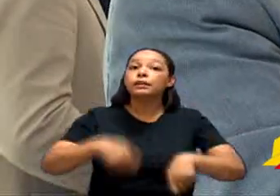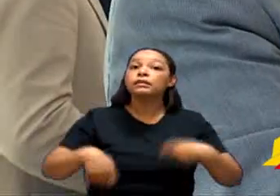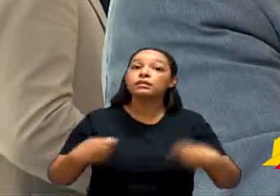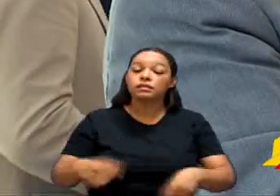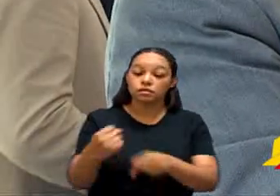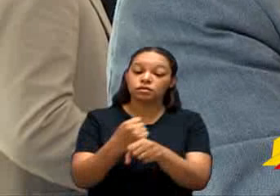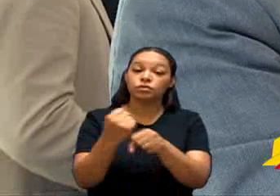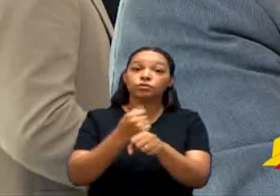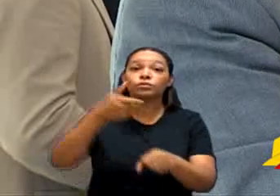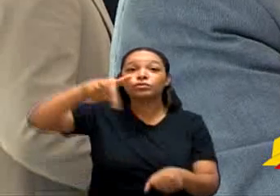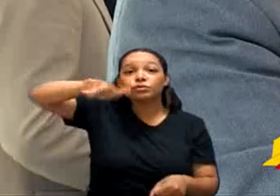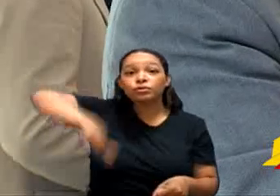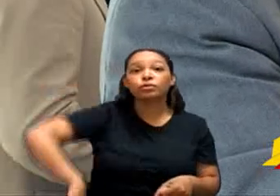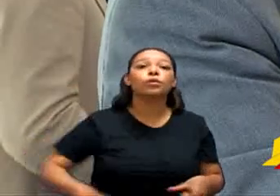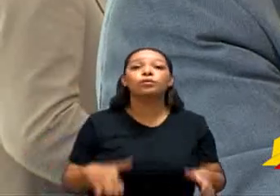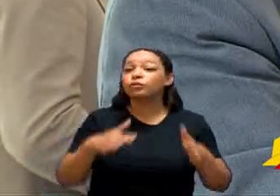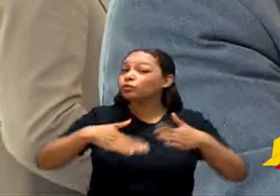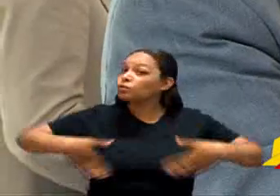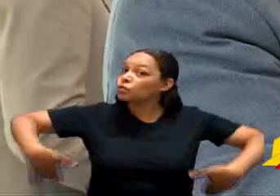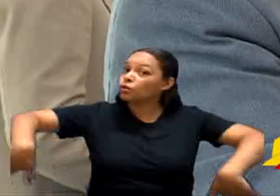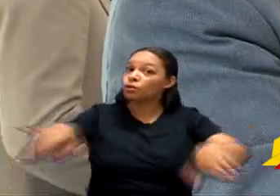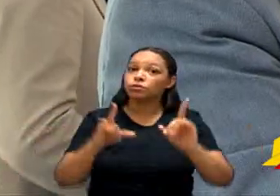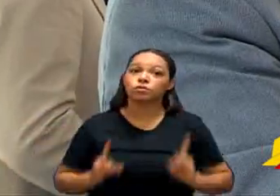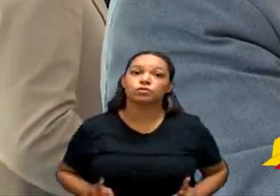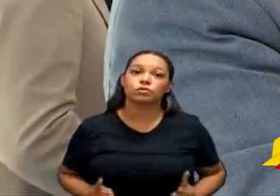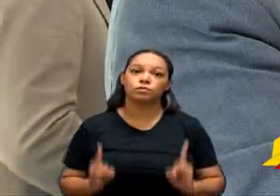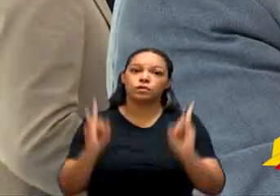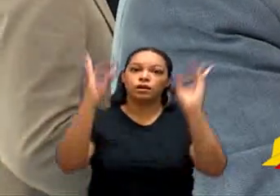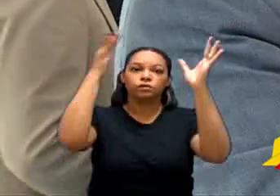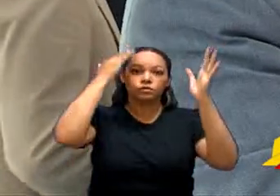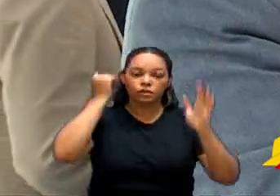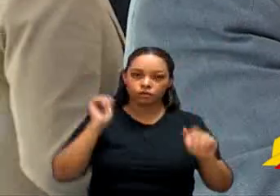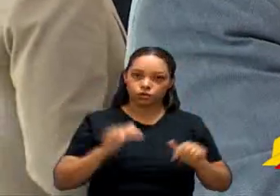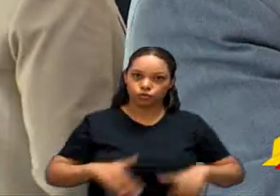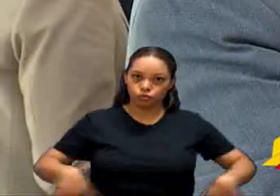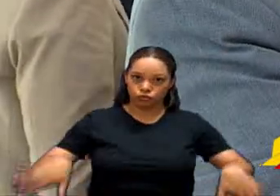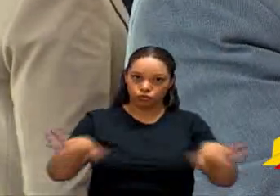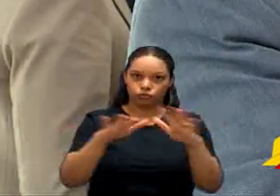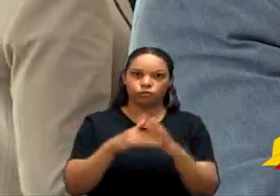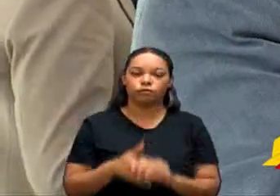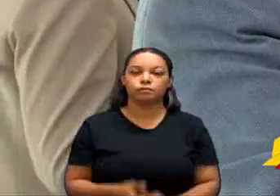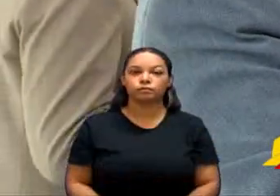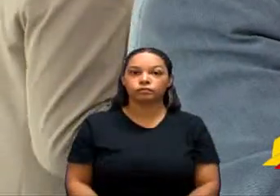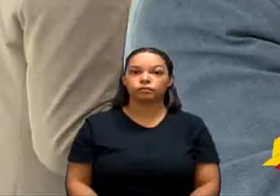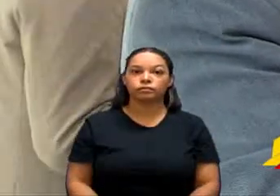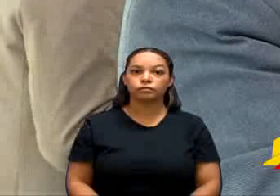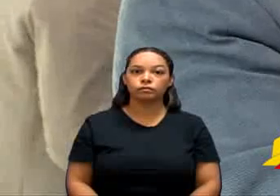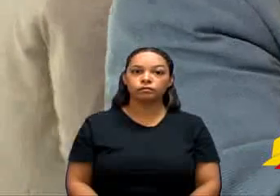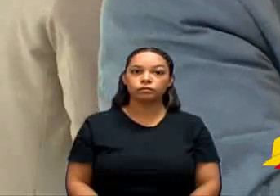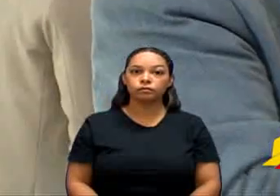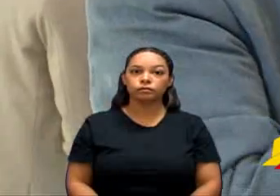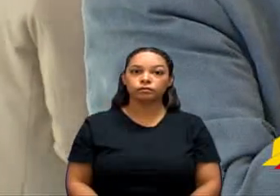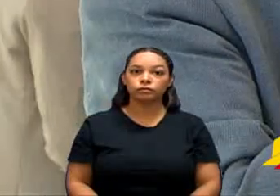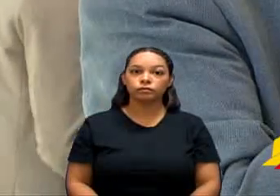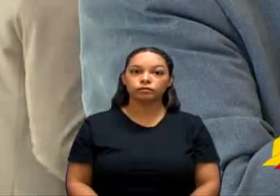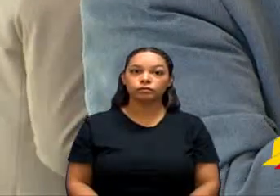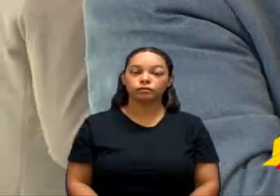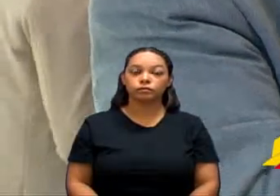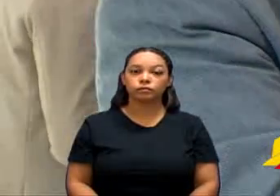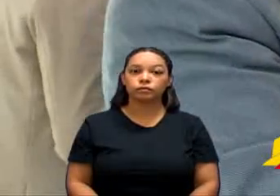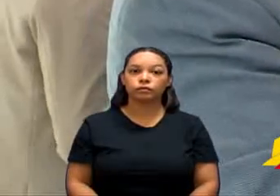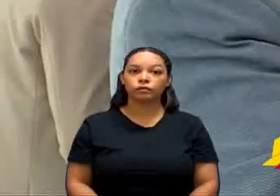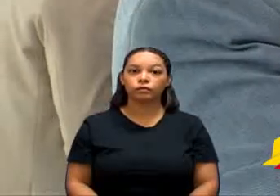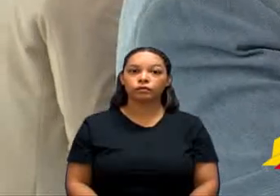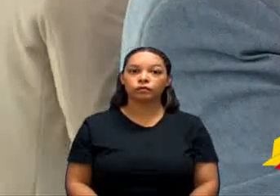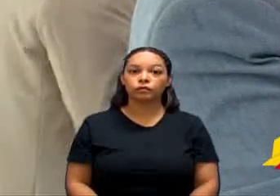os sabe-tudos, de todos os... Isso, verdade, nada funcional.